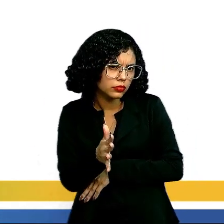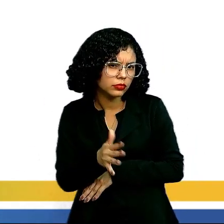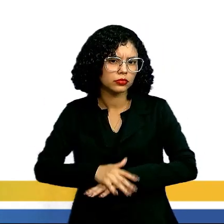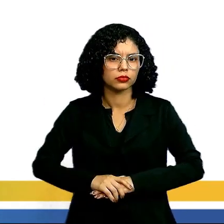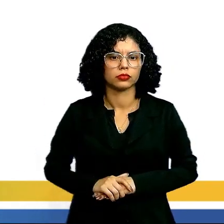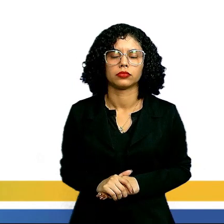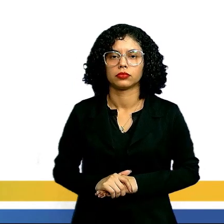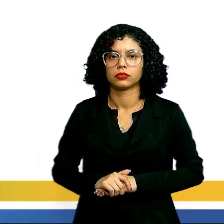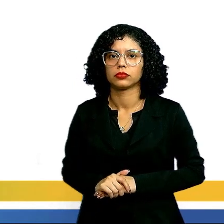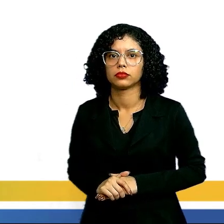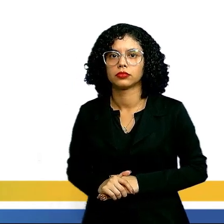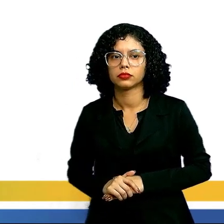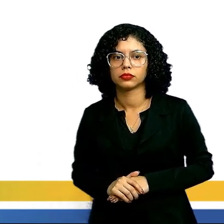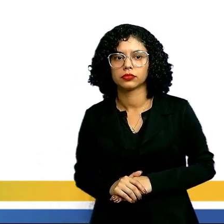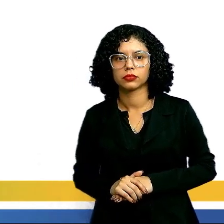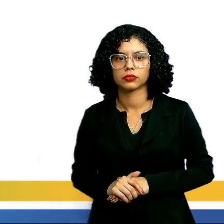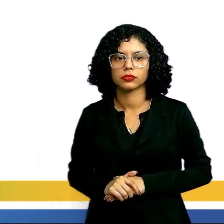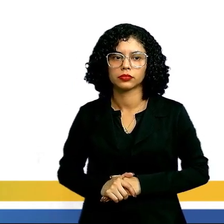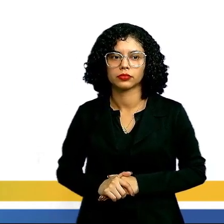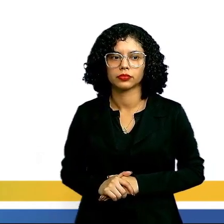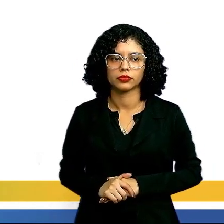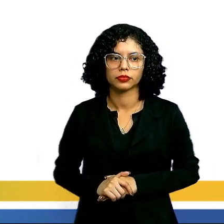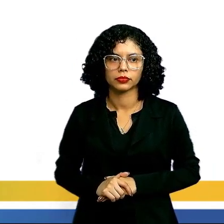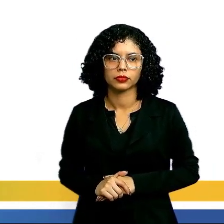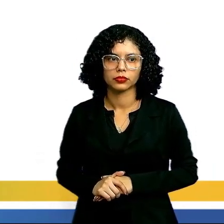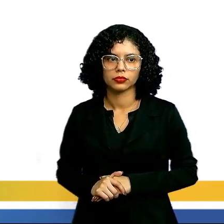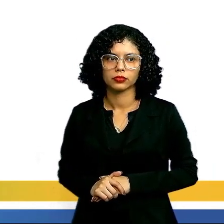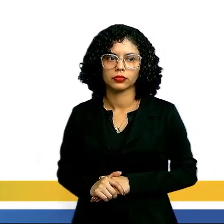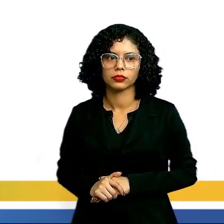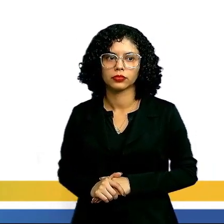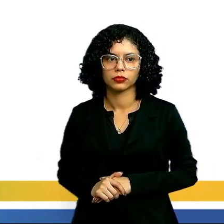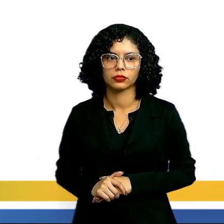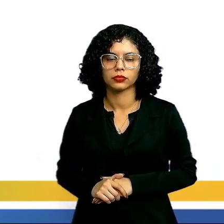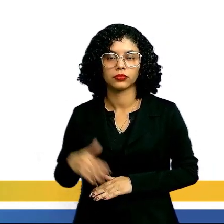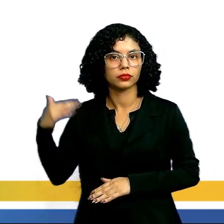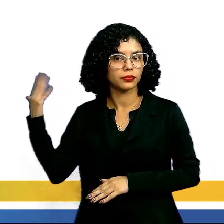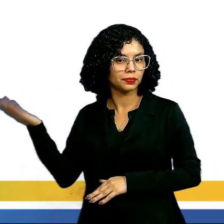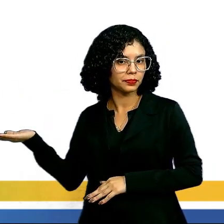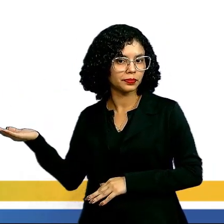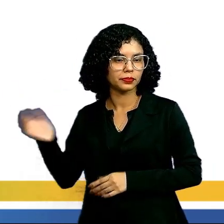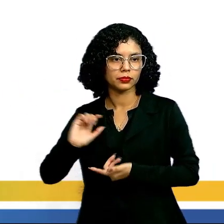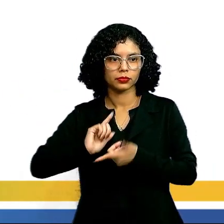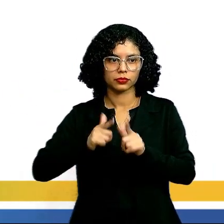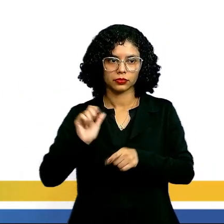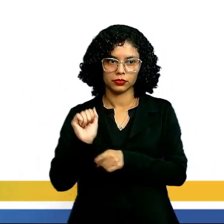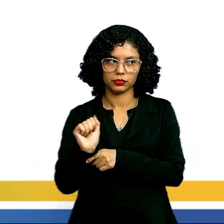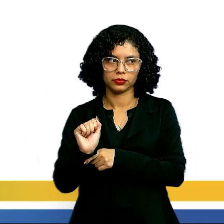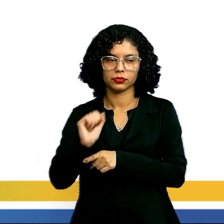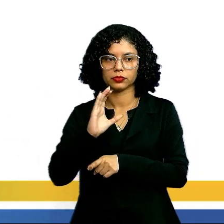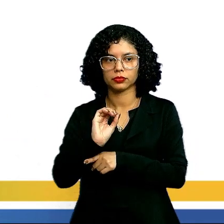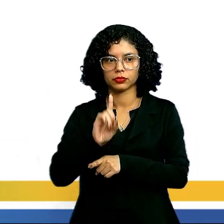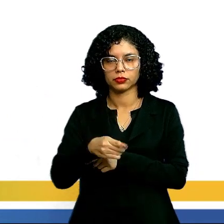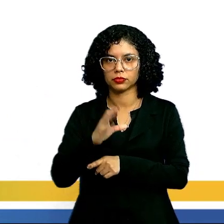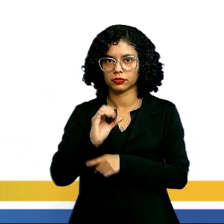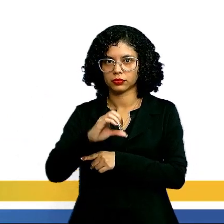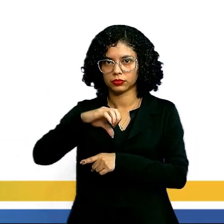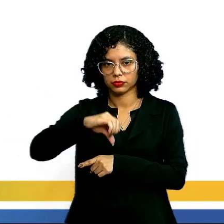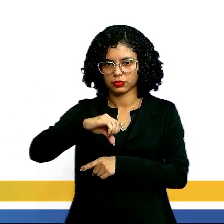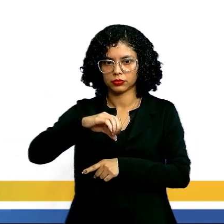é mais aproximada por... Olha aí, na letra A nós temos